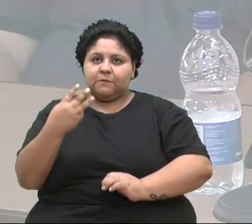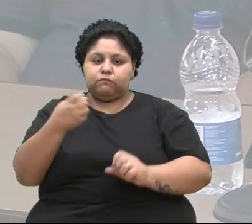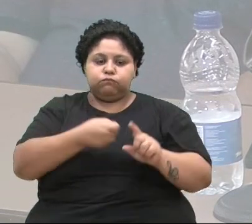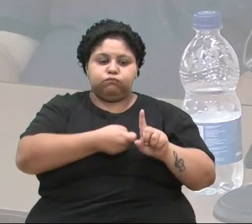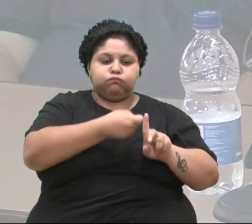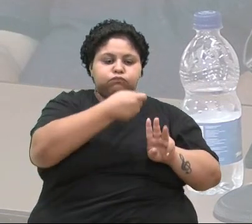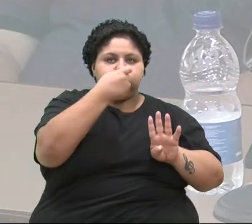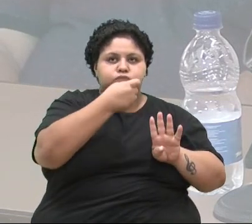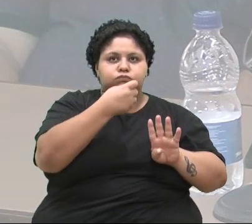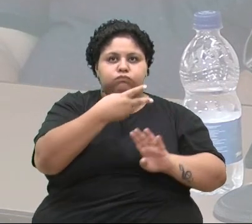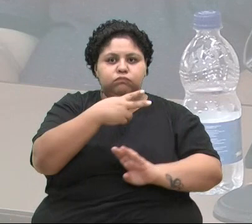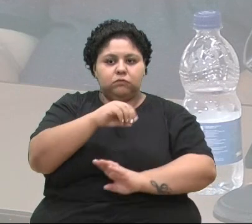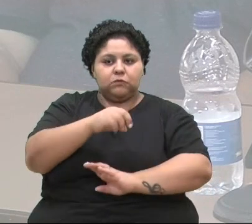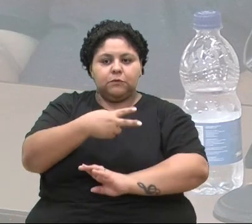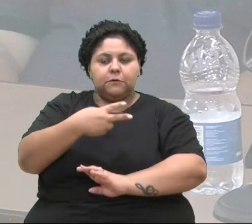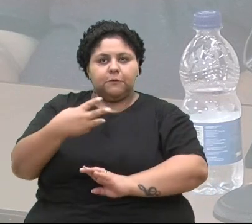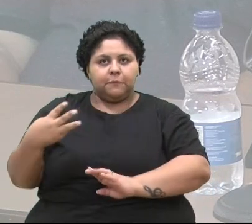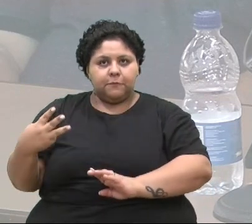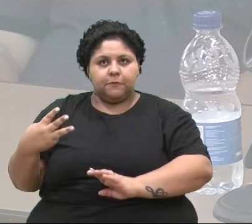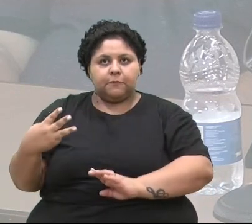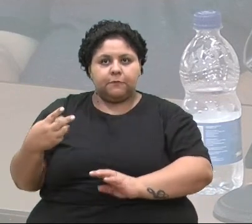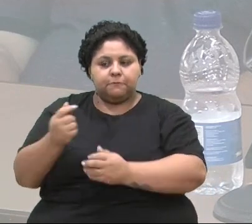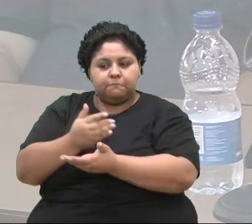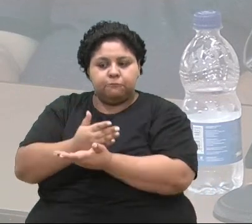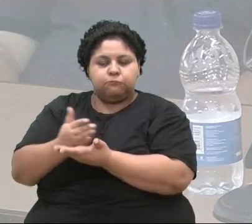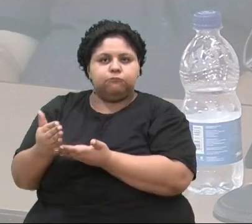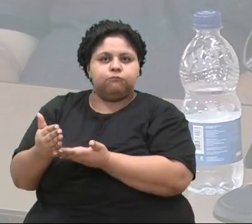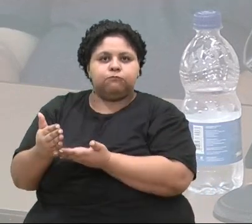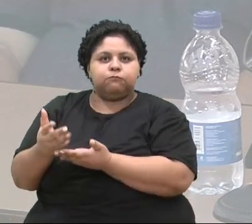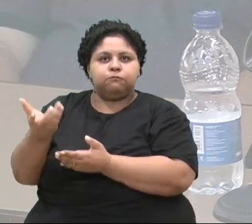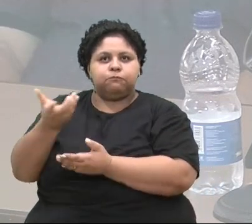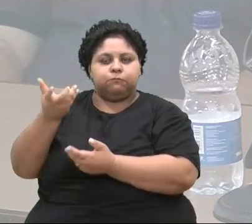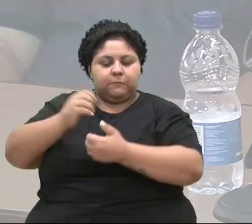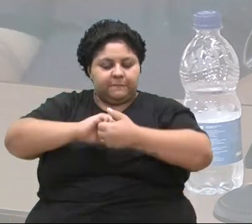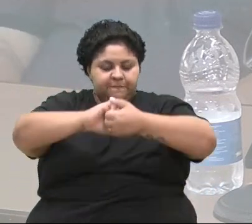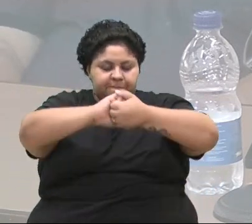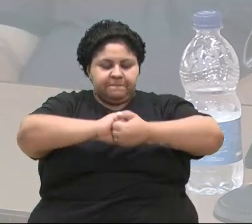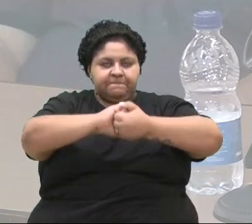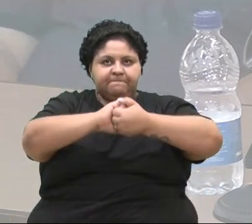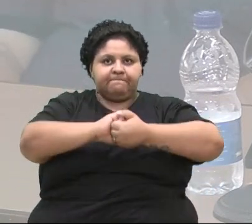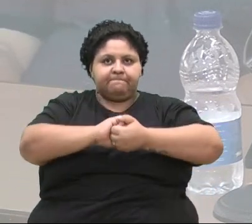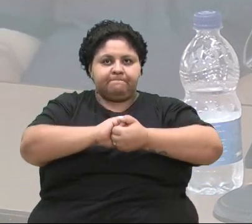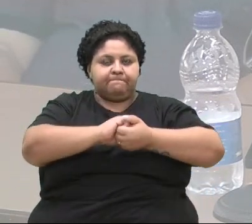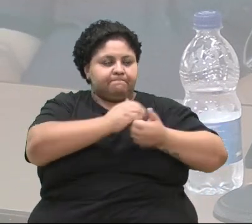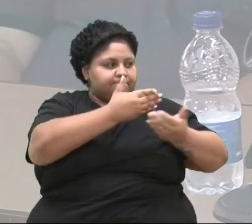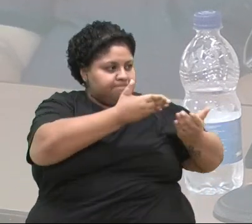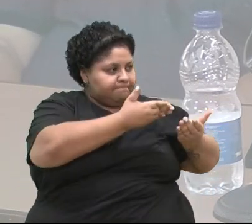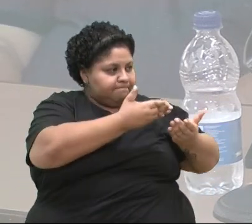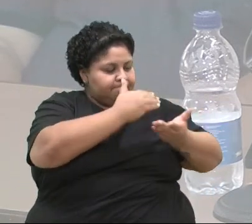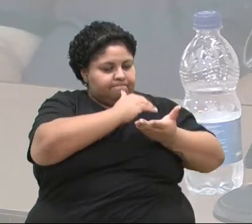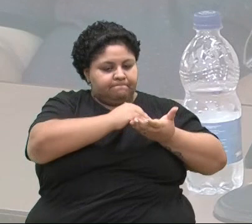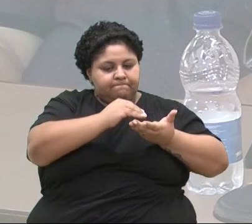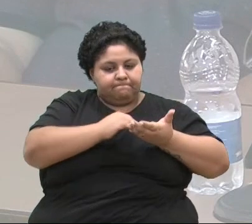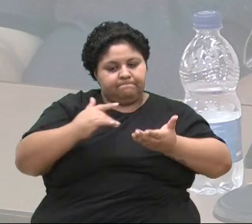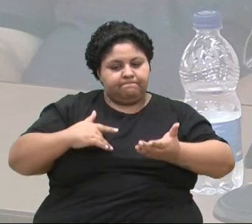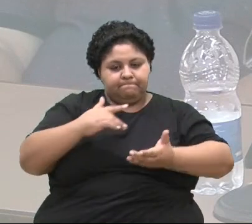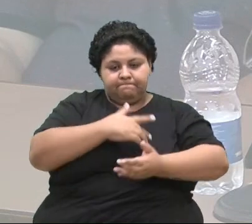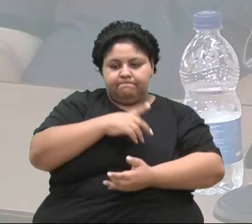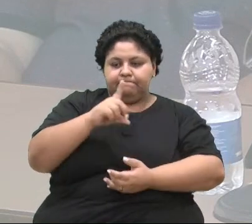de 2023. Inicialmente, quero cumprimentar a secretária de Saúde, a Daniele